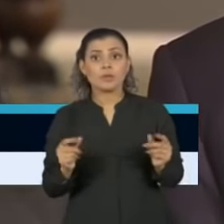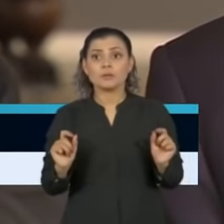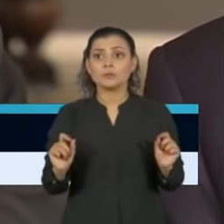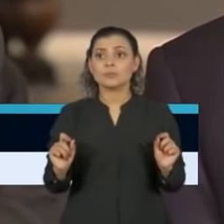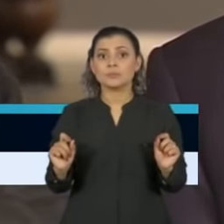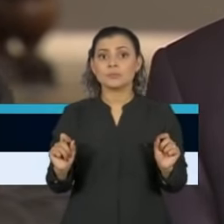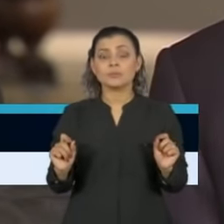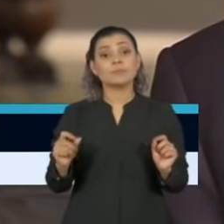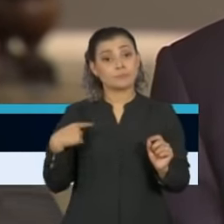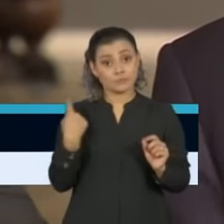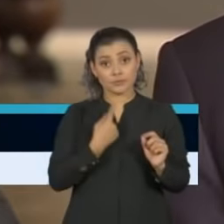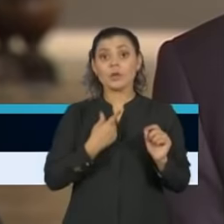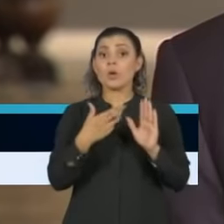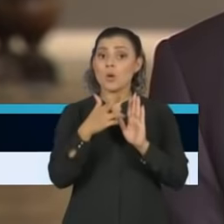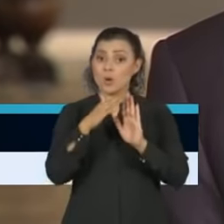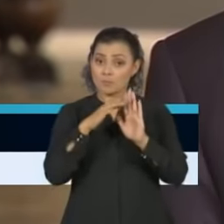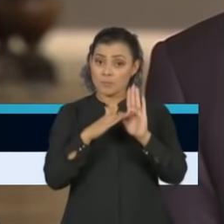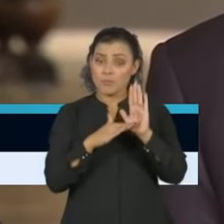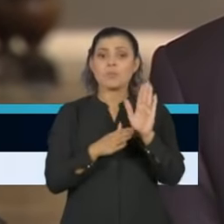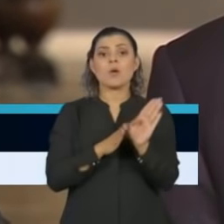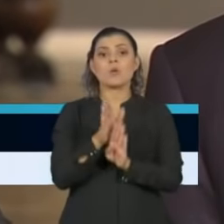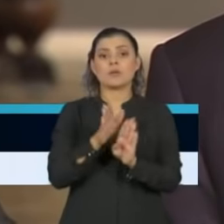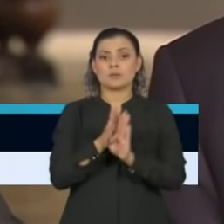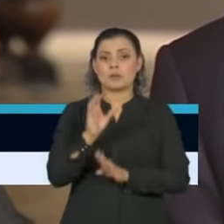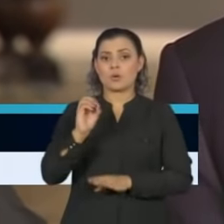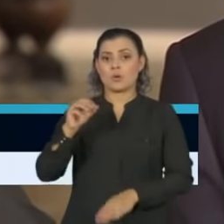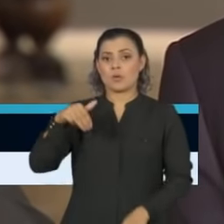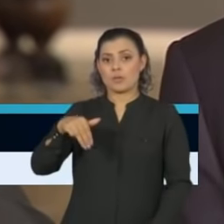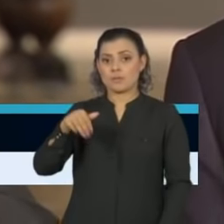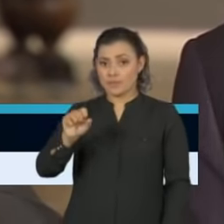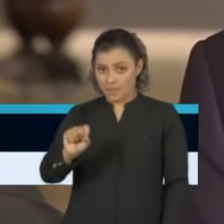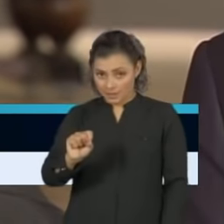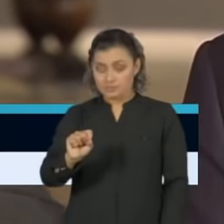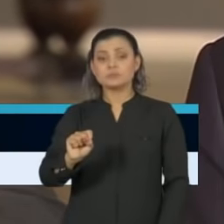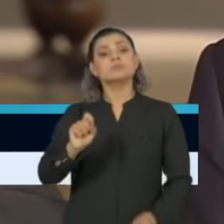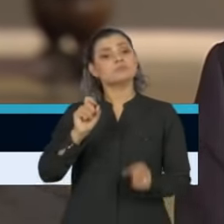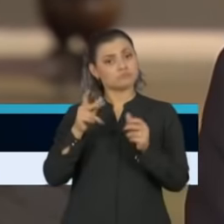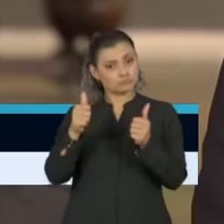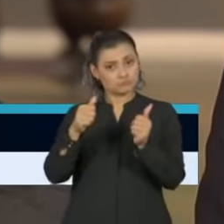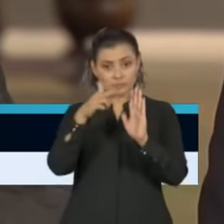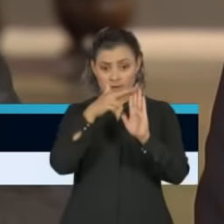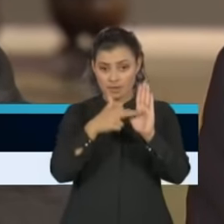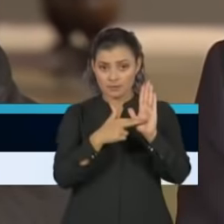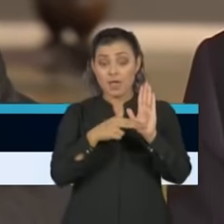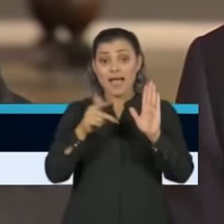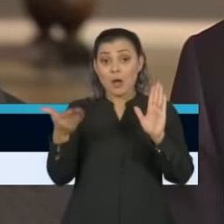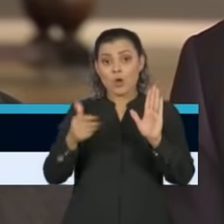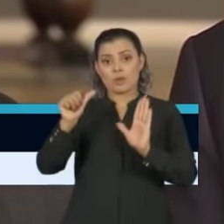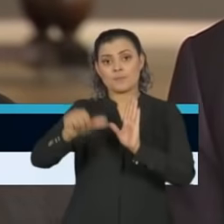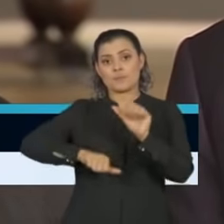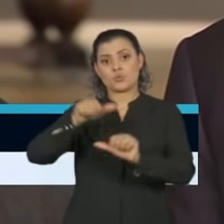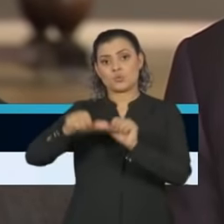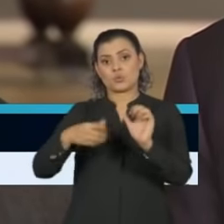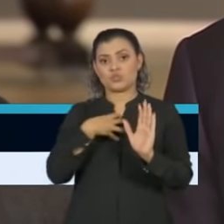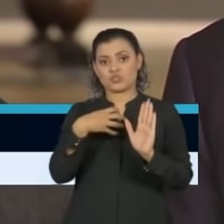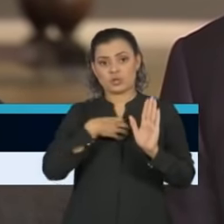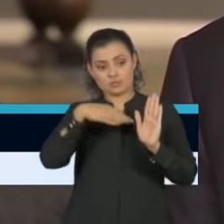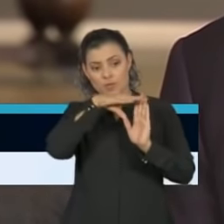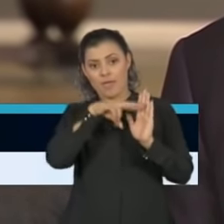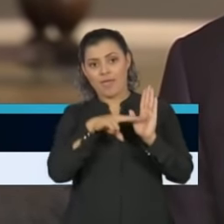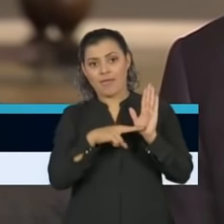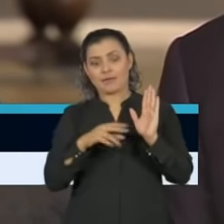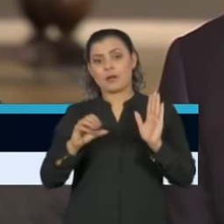Nós estamos seguindo as próprias orientações da Organização Mundial de Saúde. Ela alterou a forma de trabalho